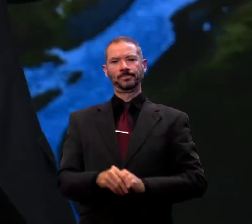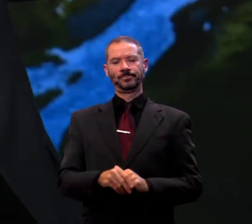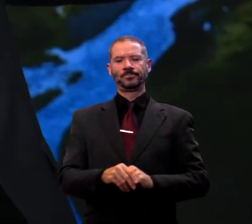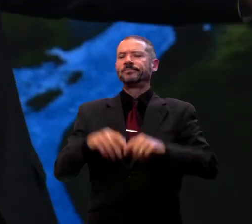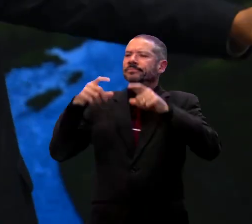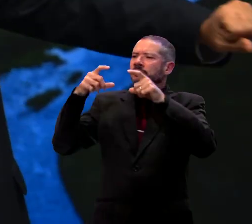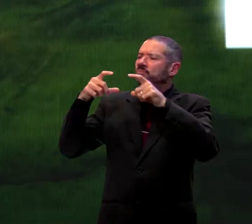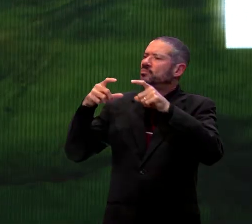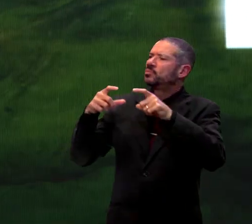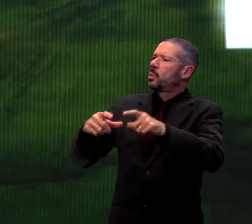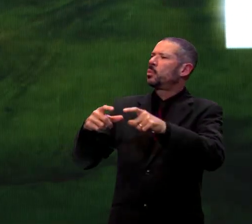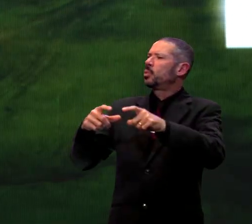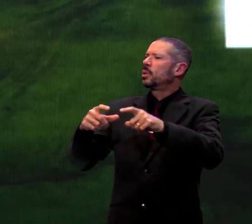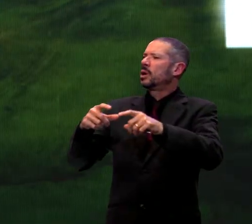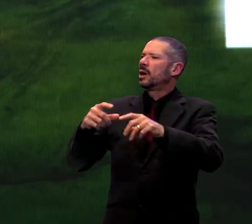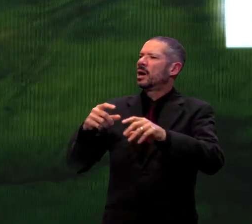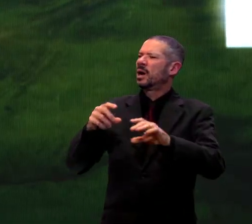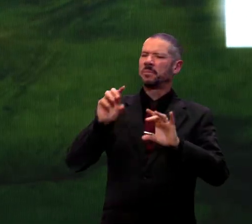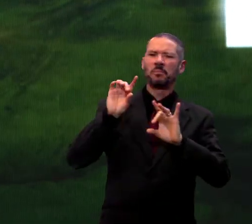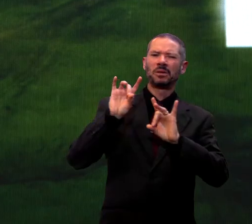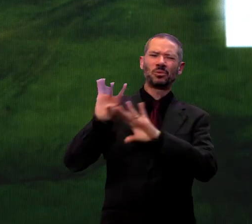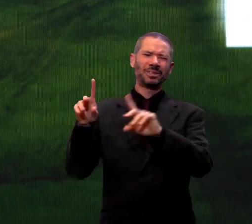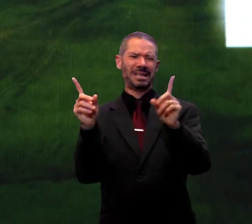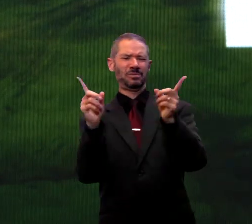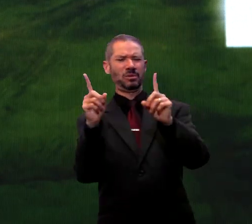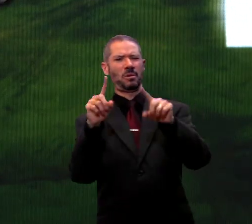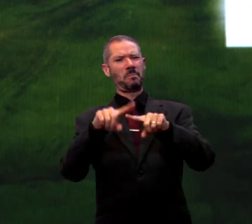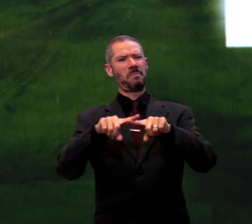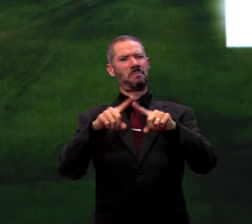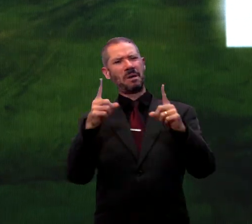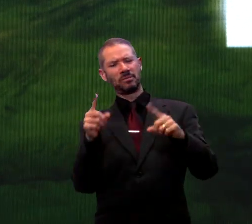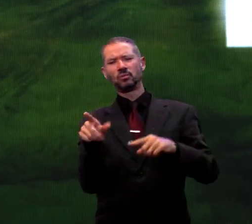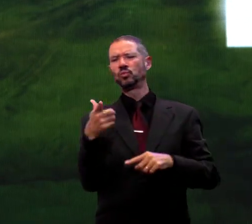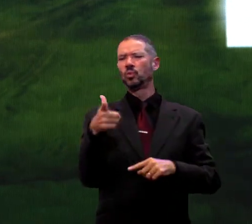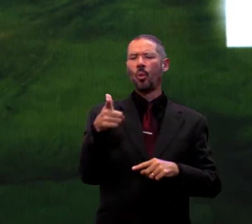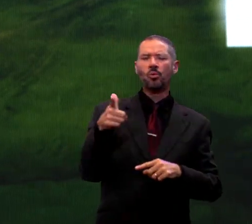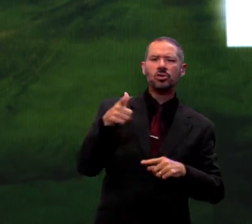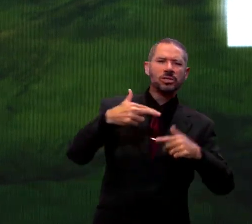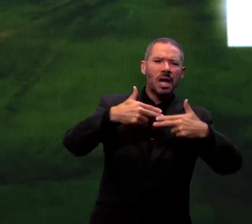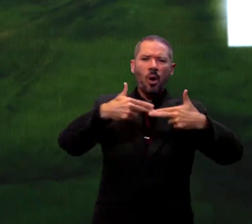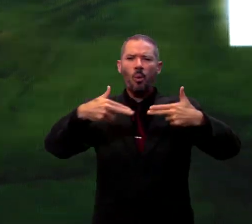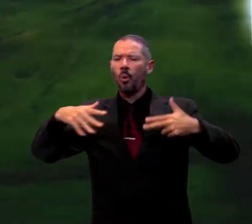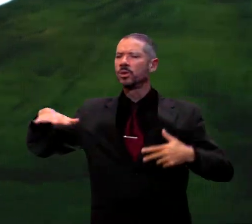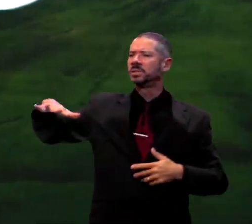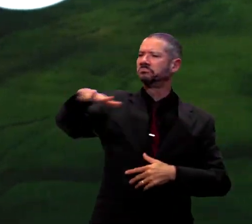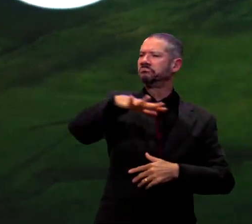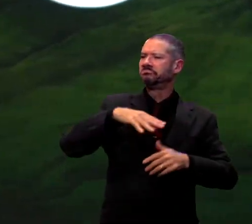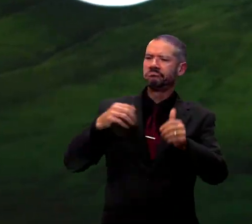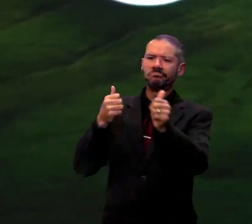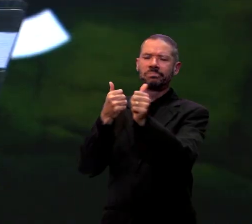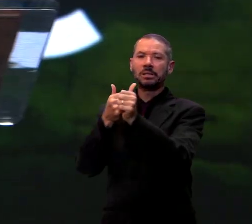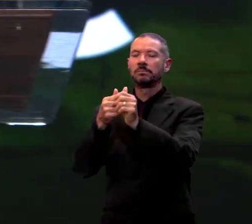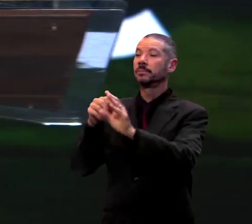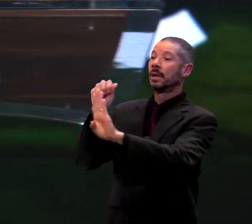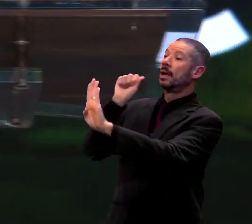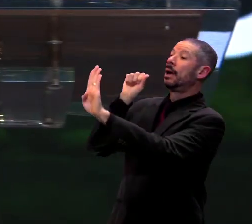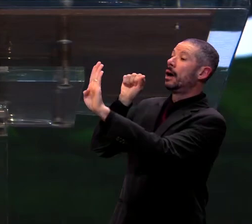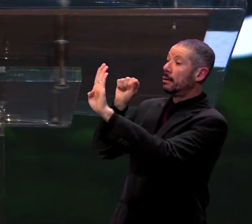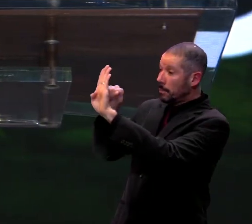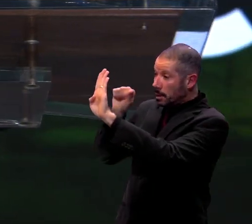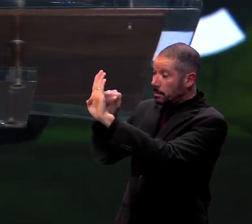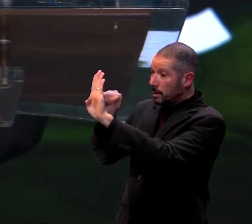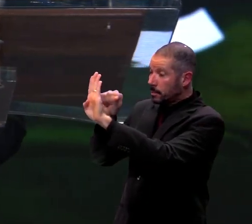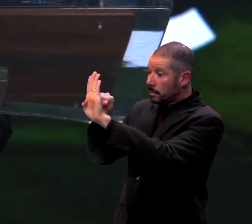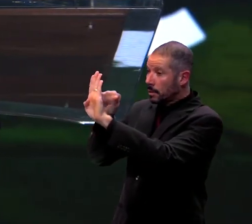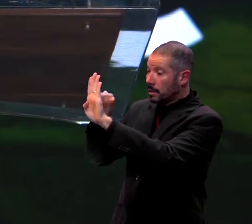num lugar também, abandonado não, mas assim, não tinha muita coisa em volta. Nós batemos na porta, e